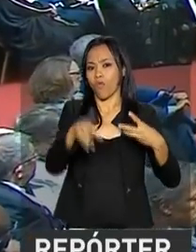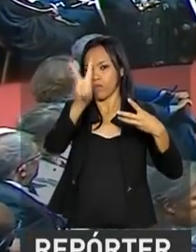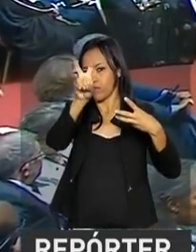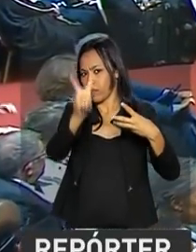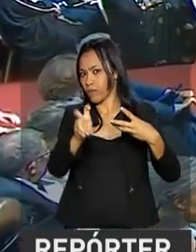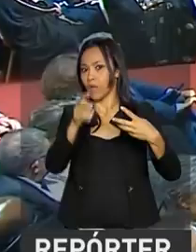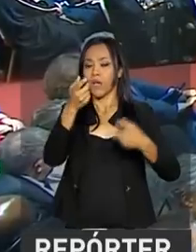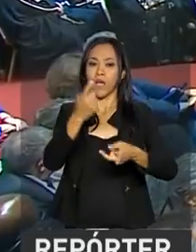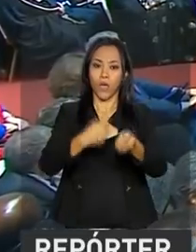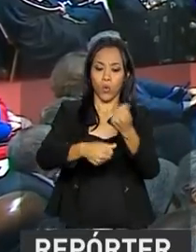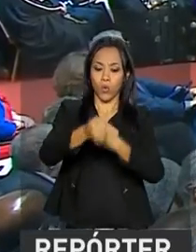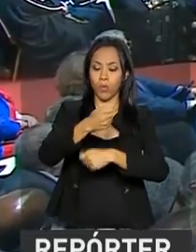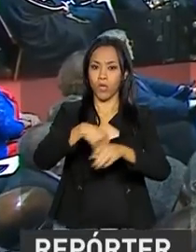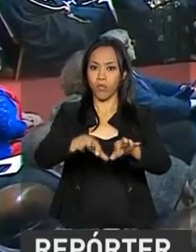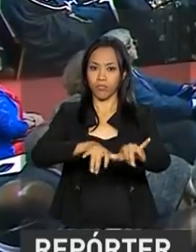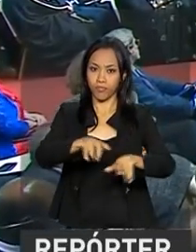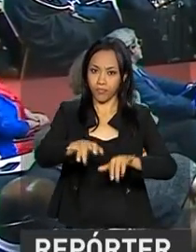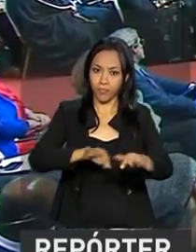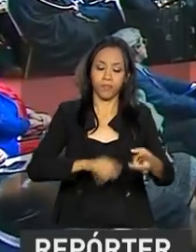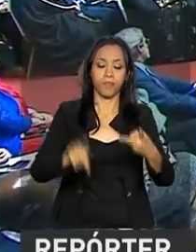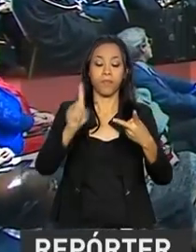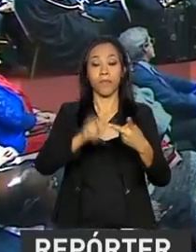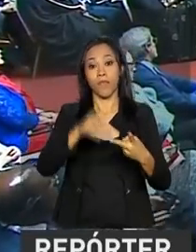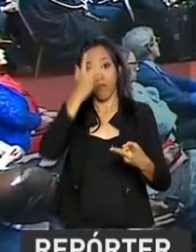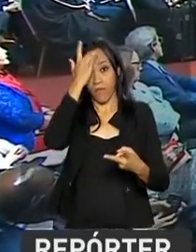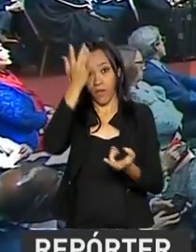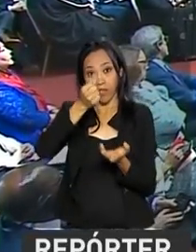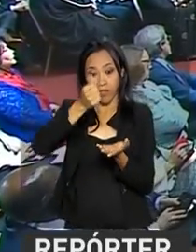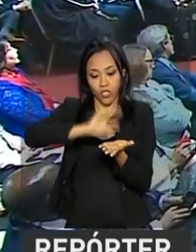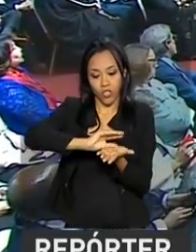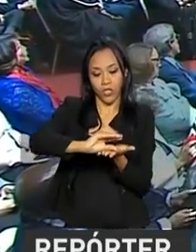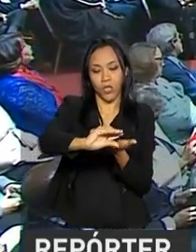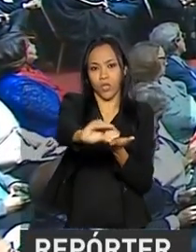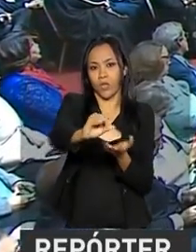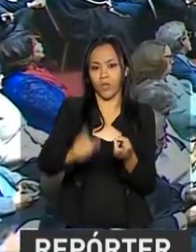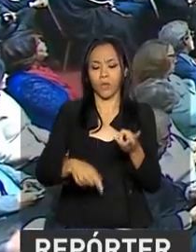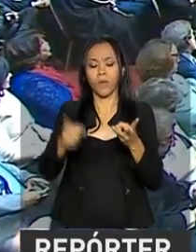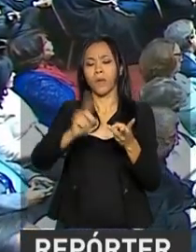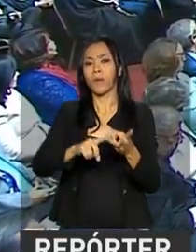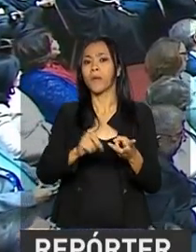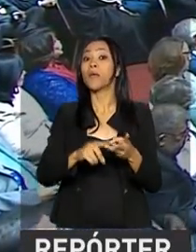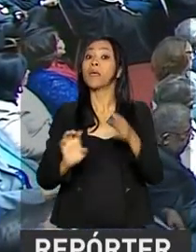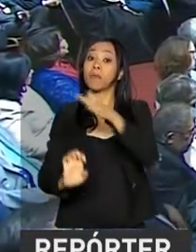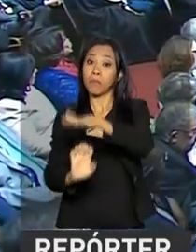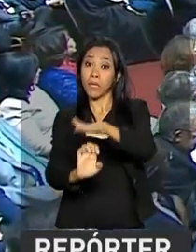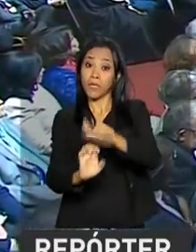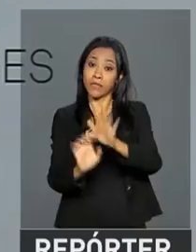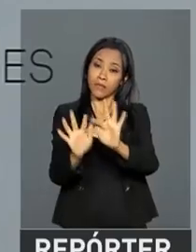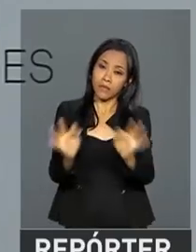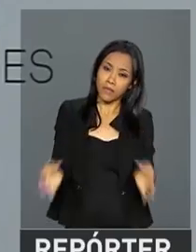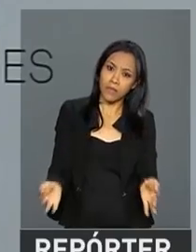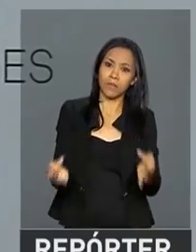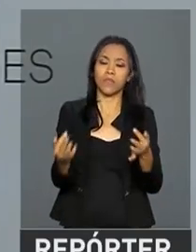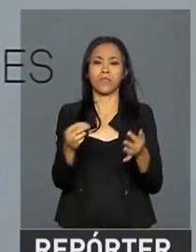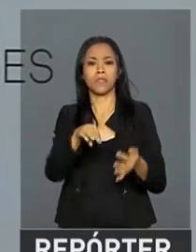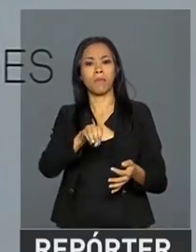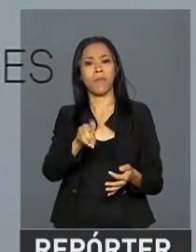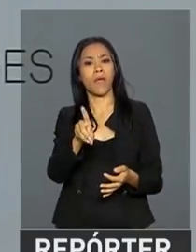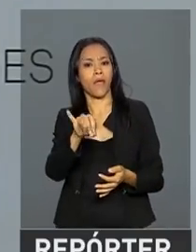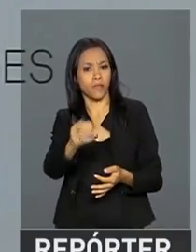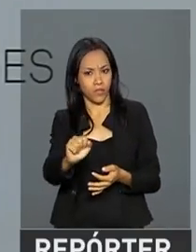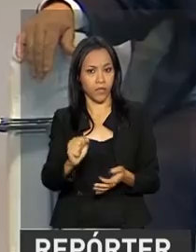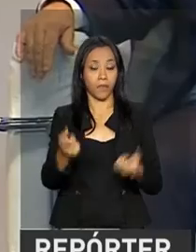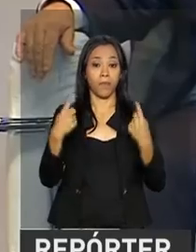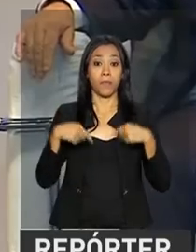economia digital facilitação de investimentos pequenas e médias empresas e para demonstrar